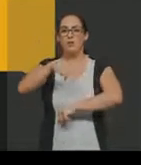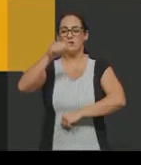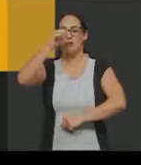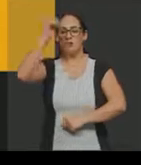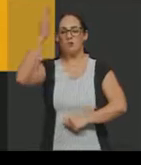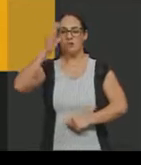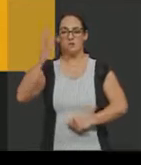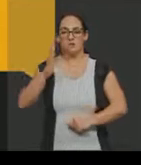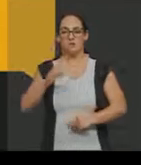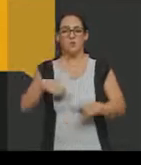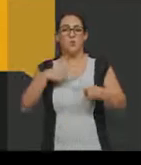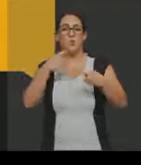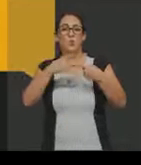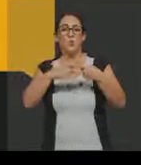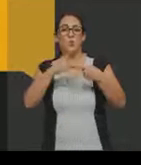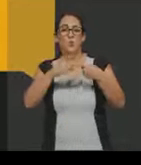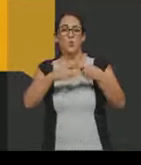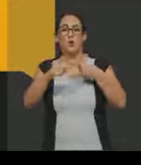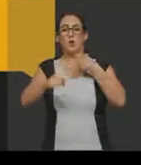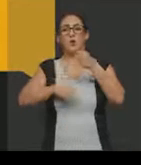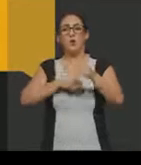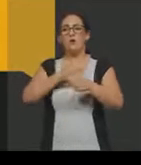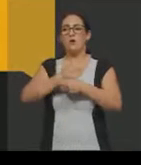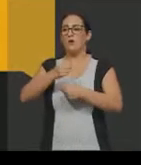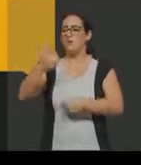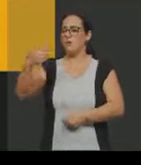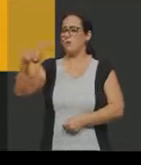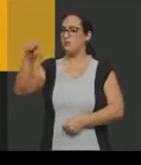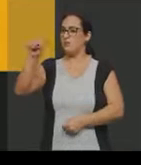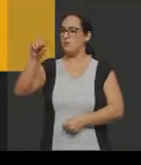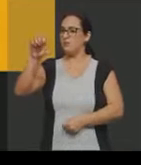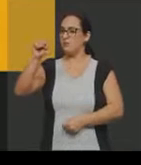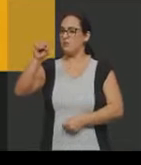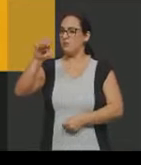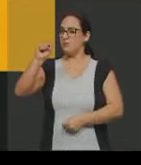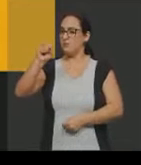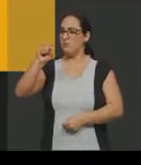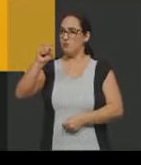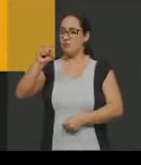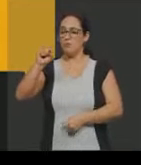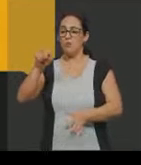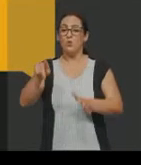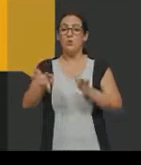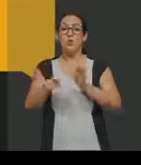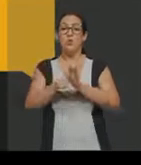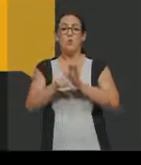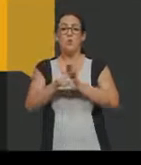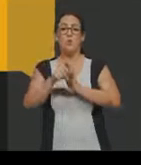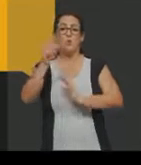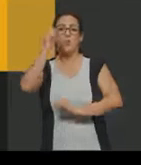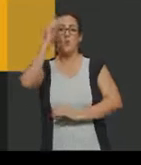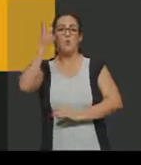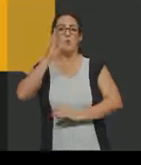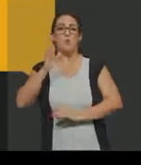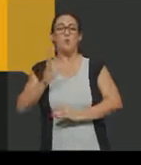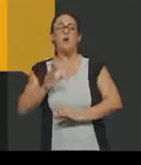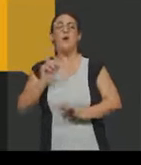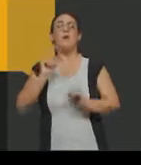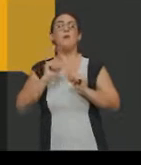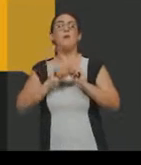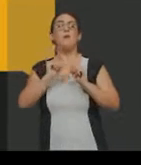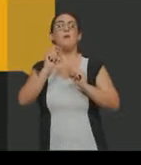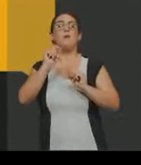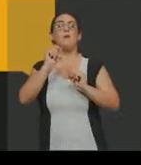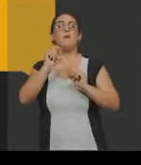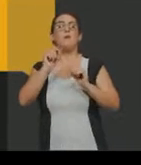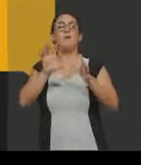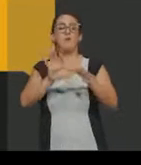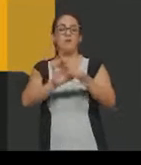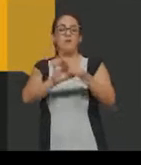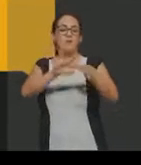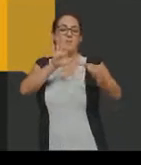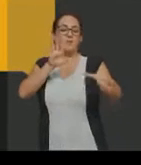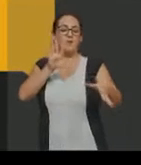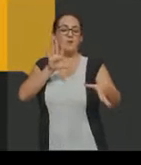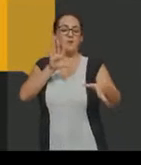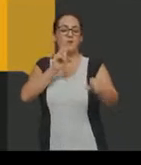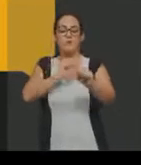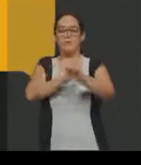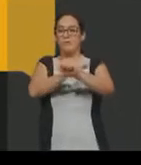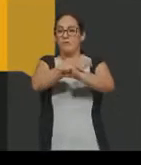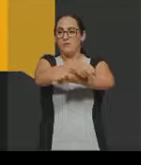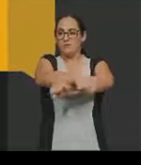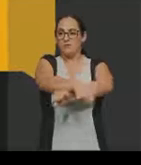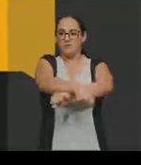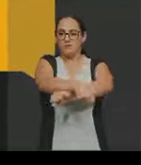Em 1888, o Brasil havia promovido a abolição da escravidão, tá? Então,